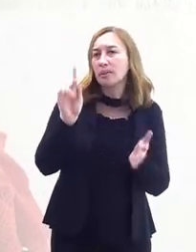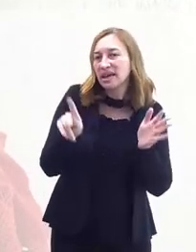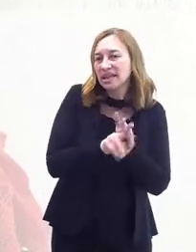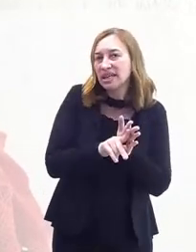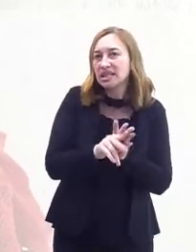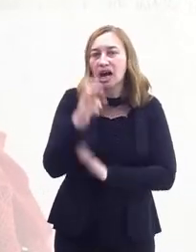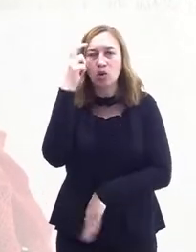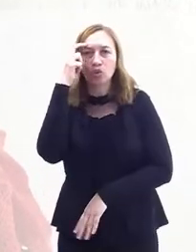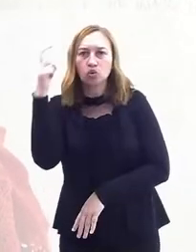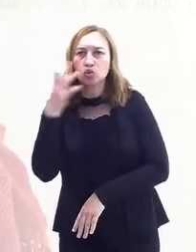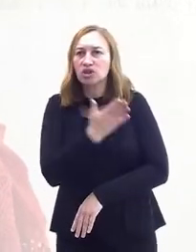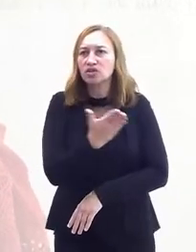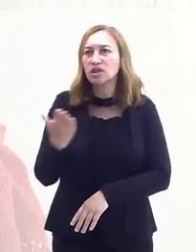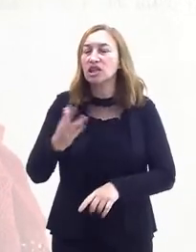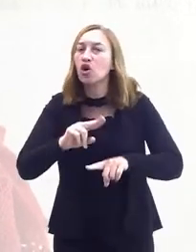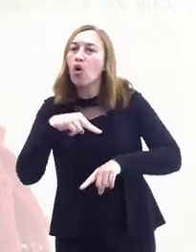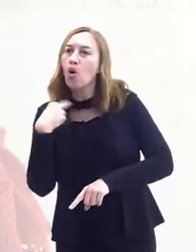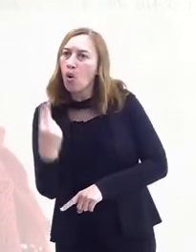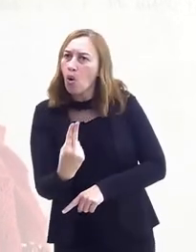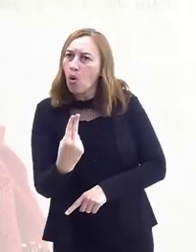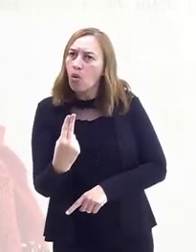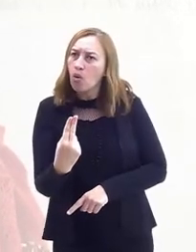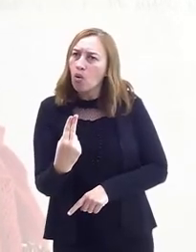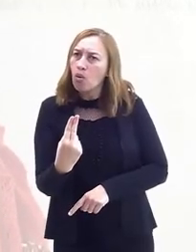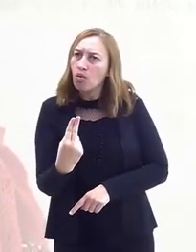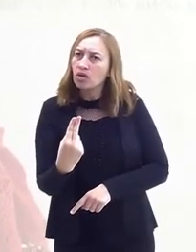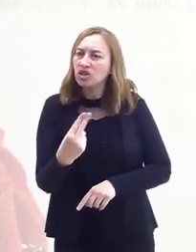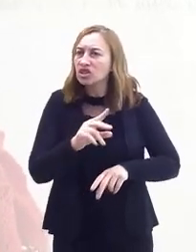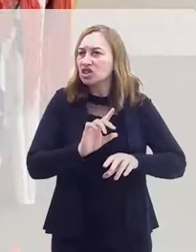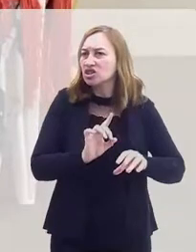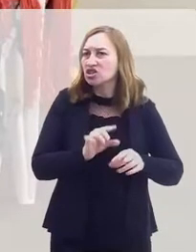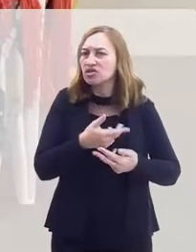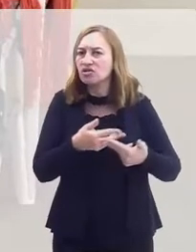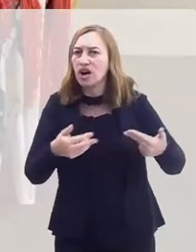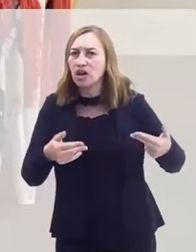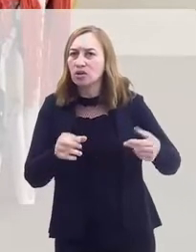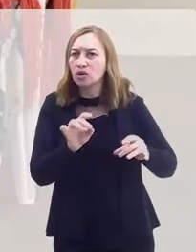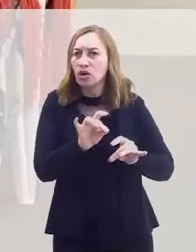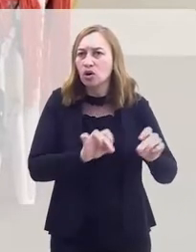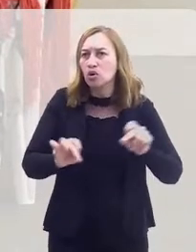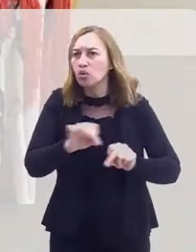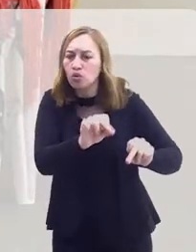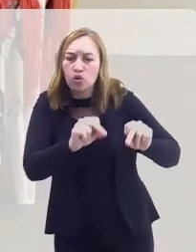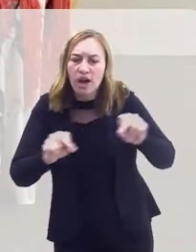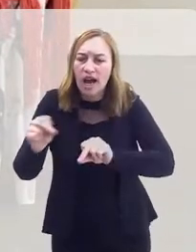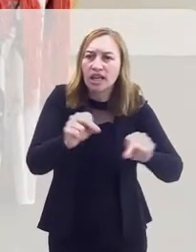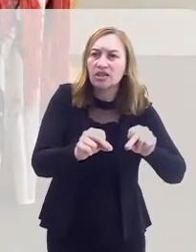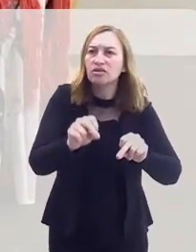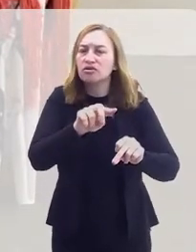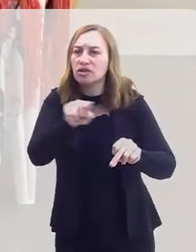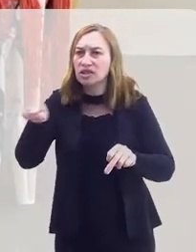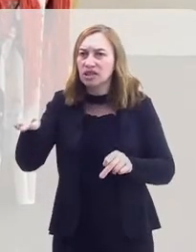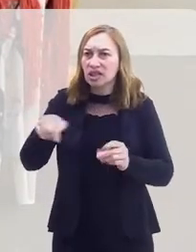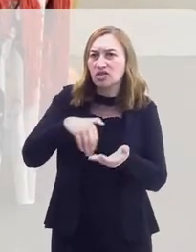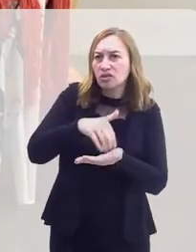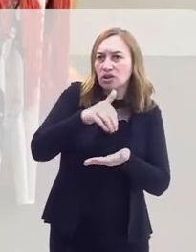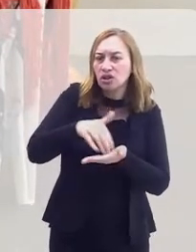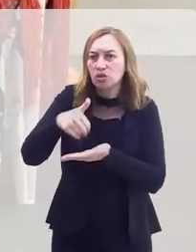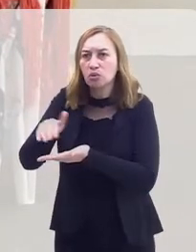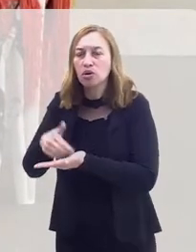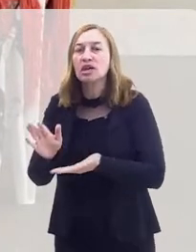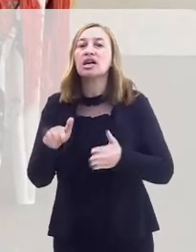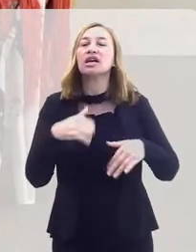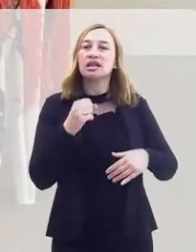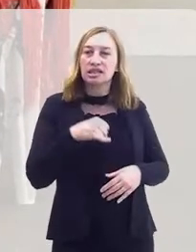da cultura de vocês, ou porque vocês, de muitos lugares, vocês foram expulsos? Sim,